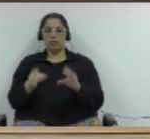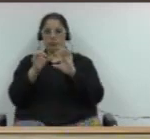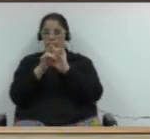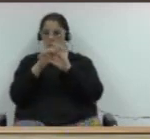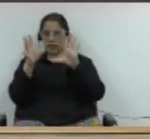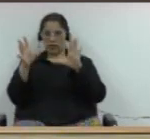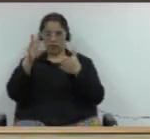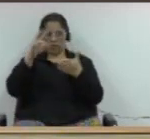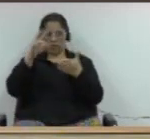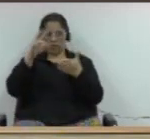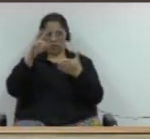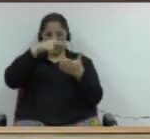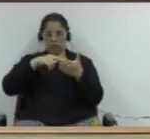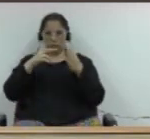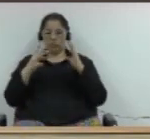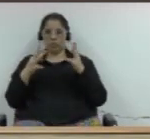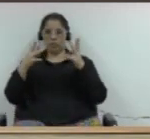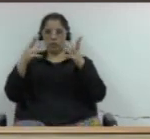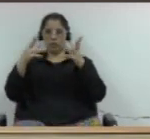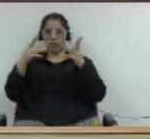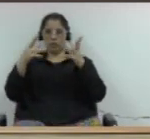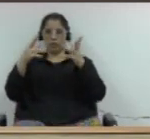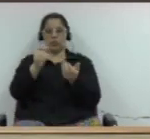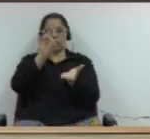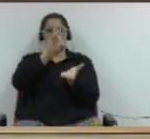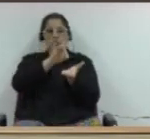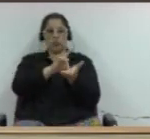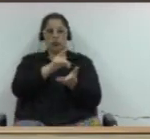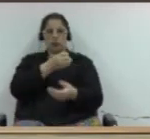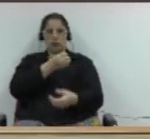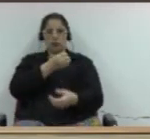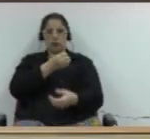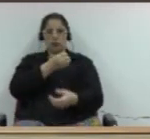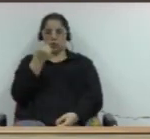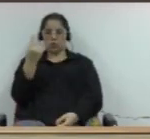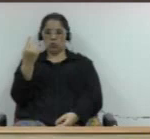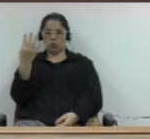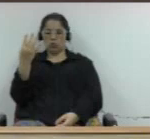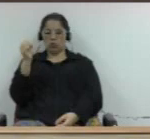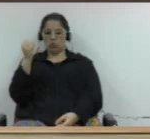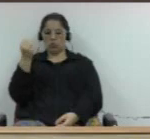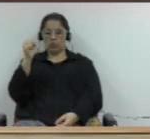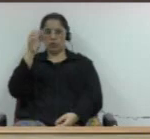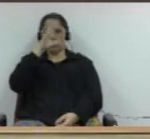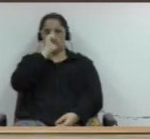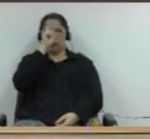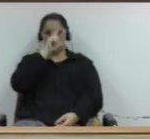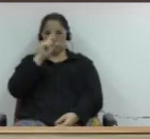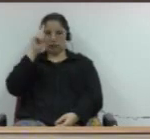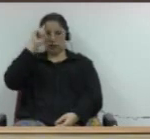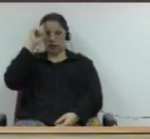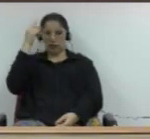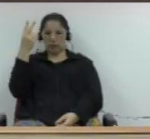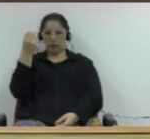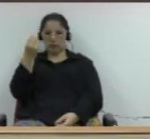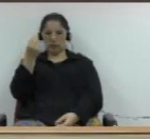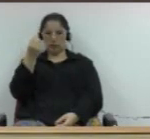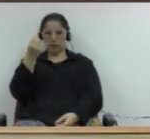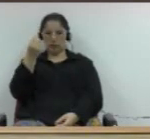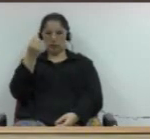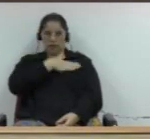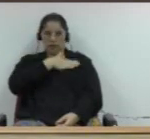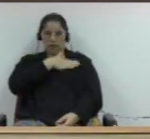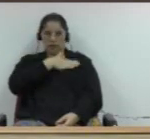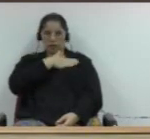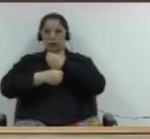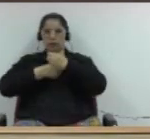de todos. Ofício 148/2015, Limeira, 26 de agosto de 2015. Excelentíssimo senhor Newton